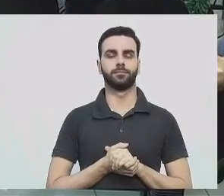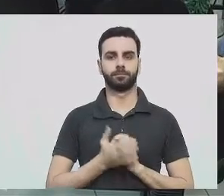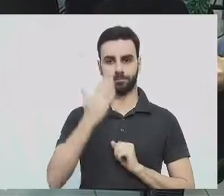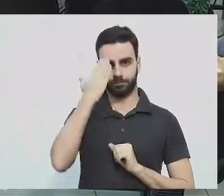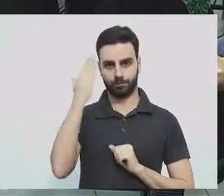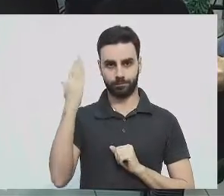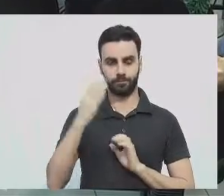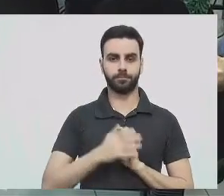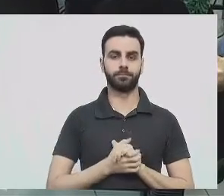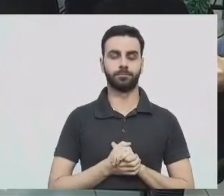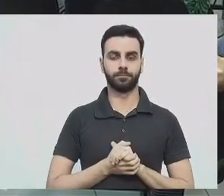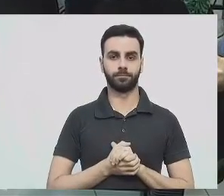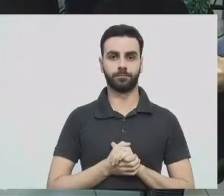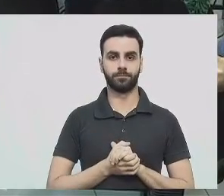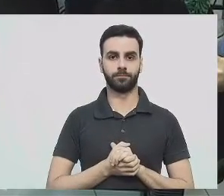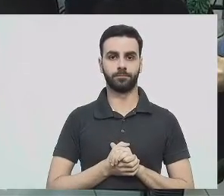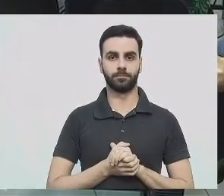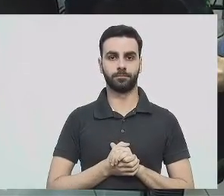Obrigado, vereador.